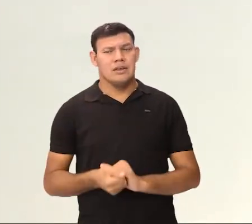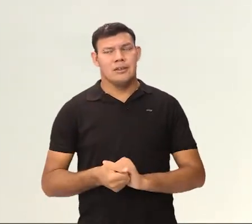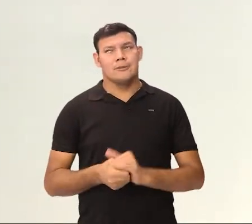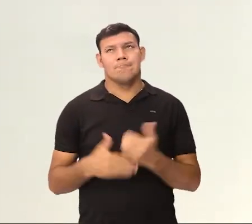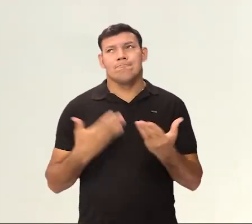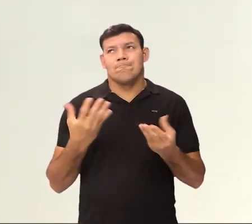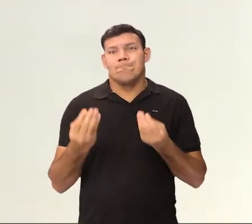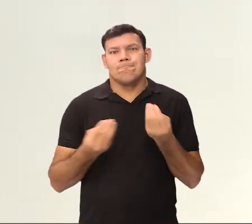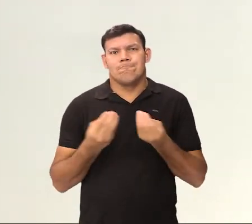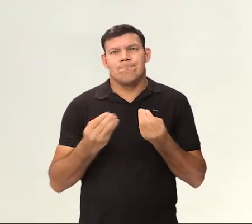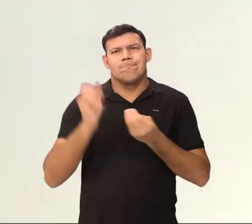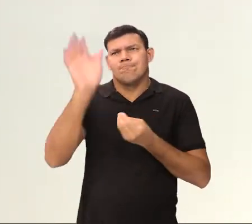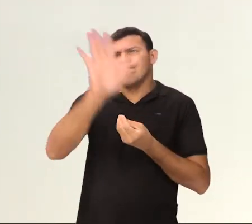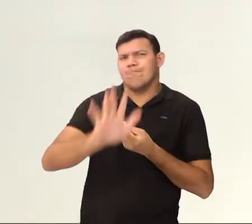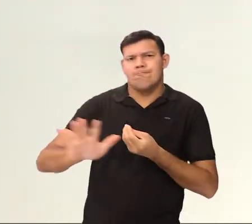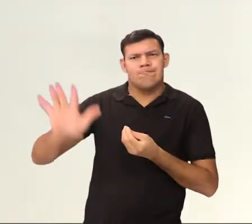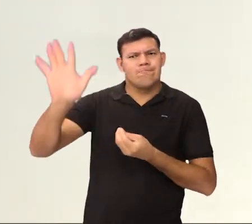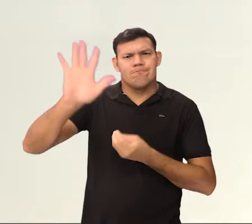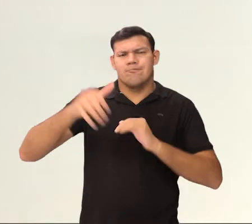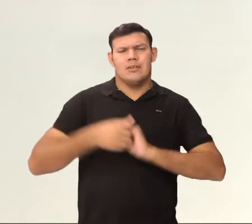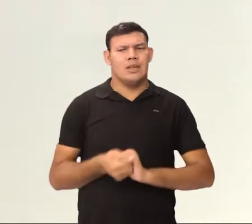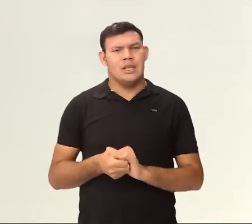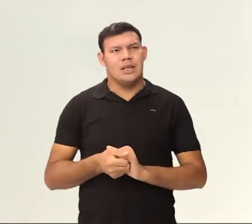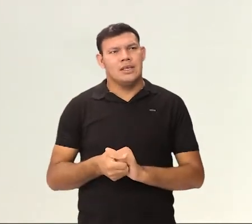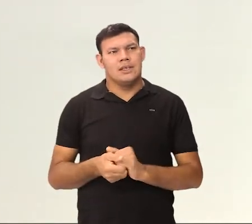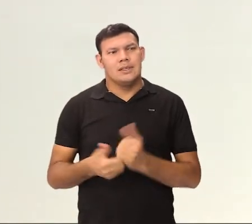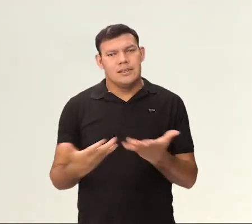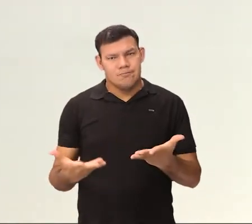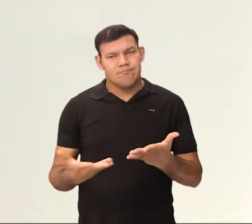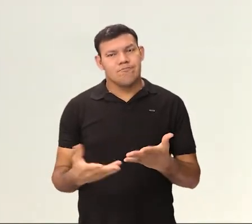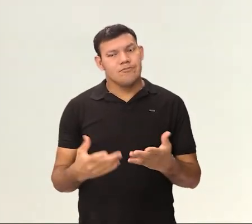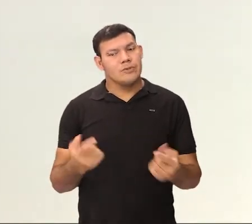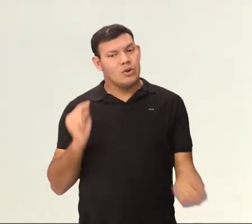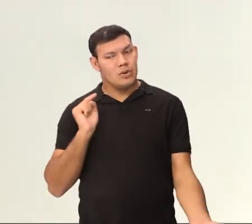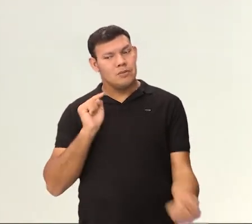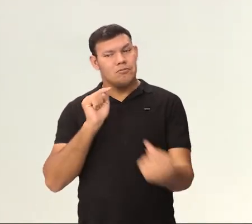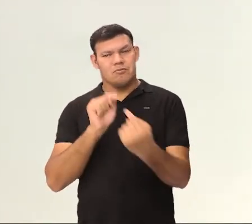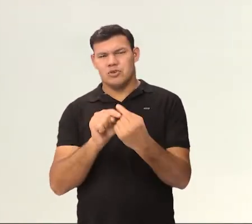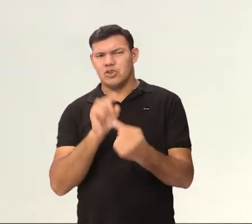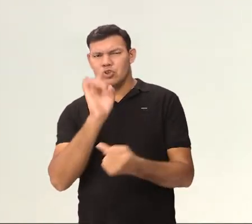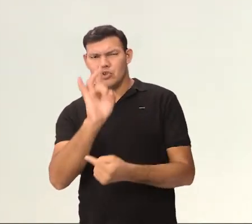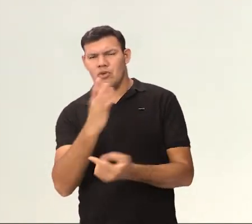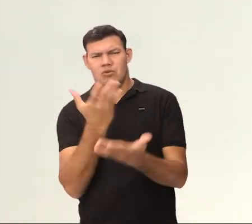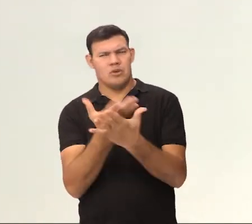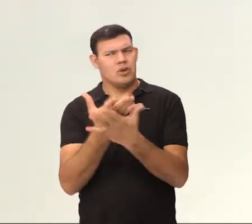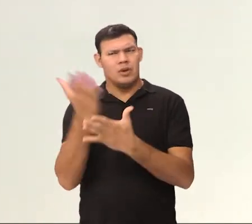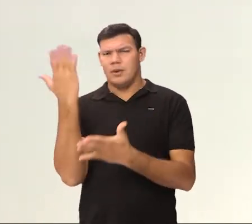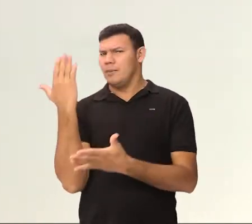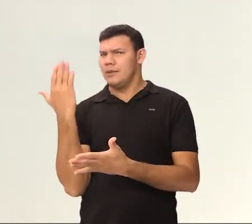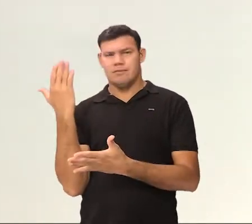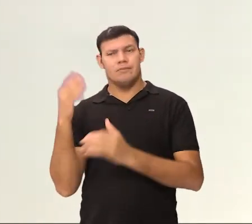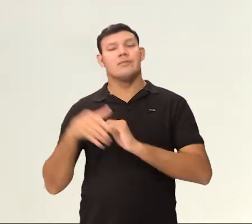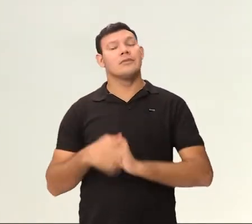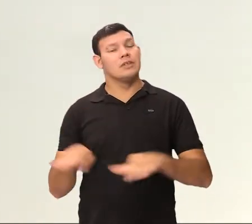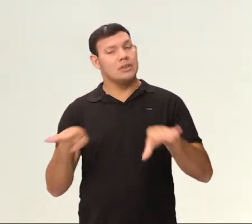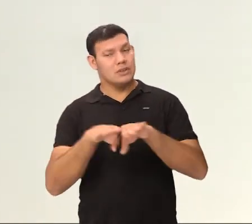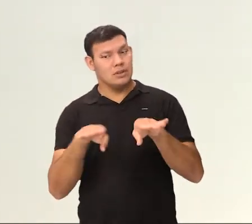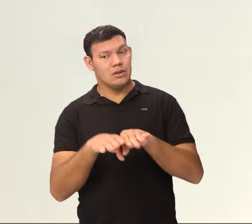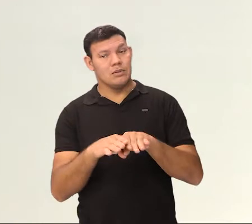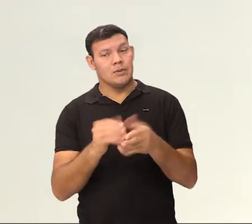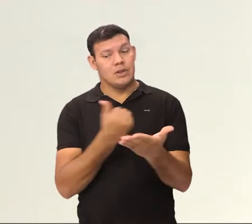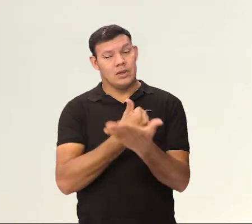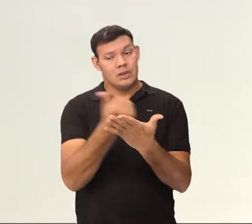eu posso dizer, generalizado e não está com o intuito só de estudar o passado, mas ele passa a estudar todas as